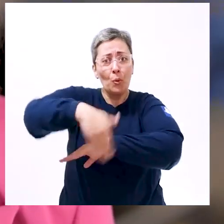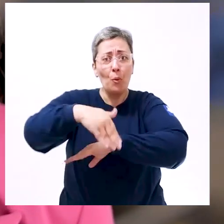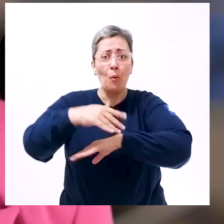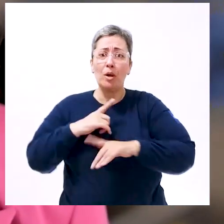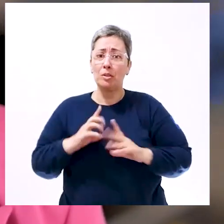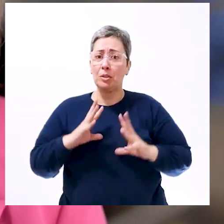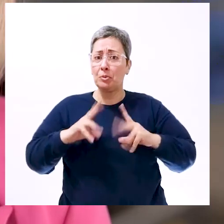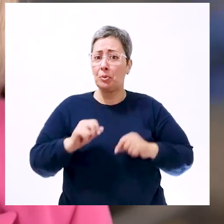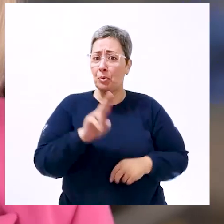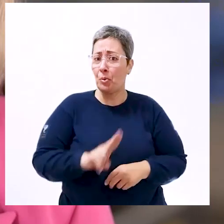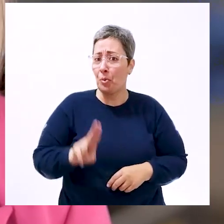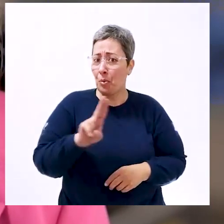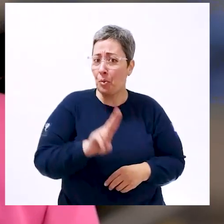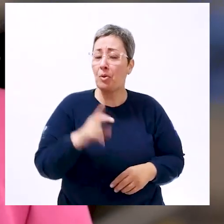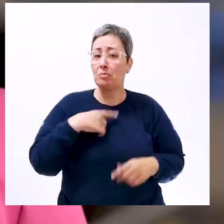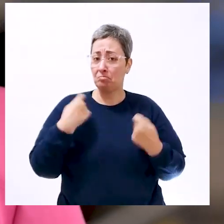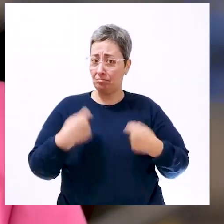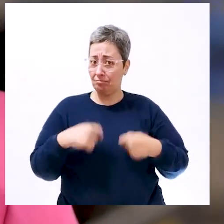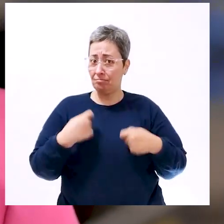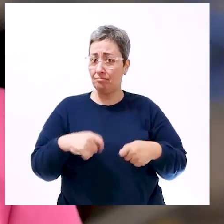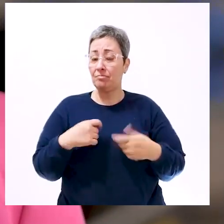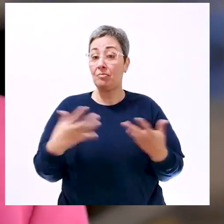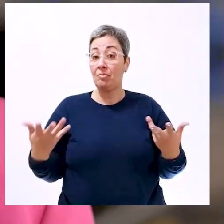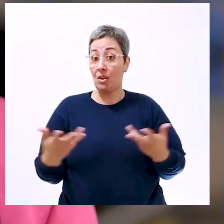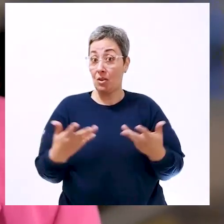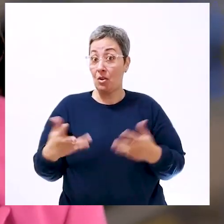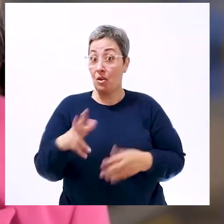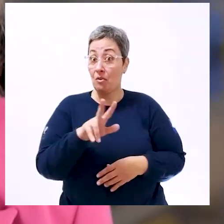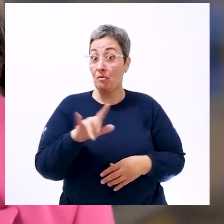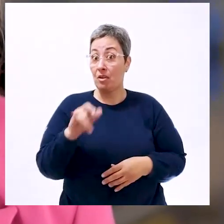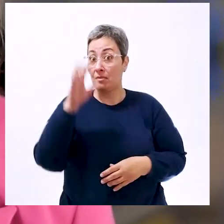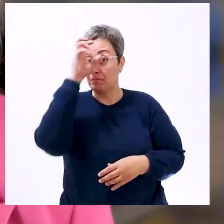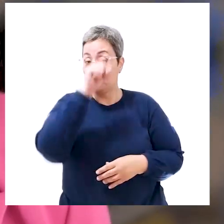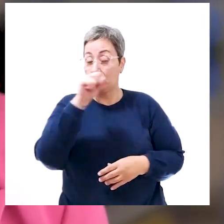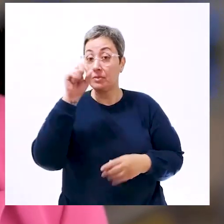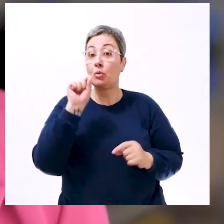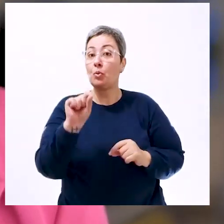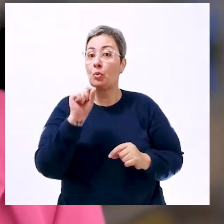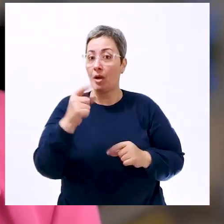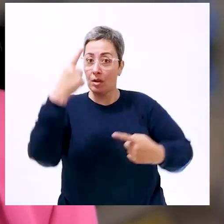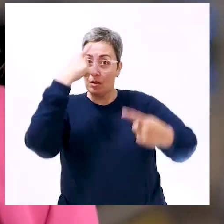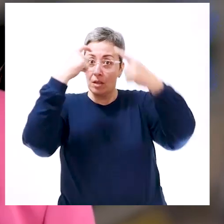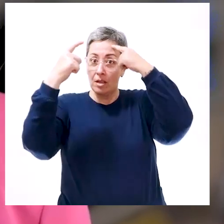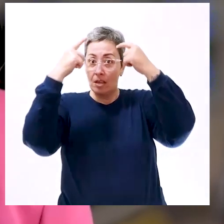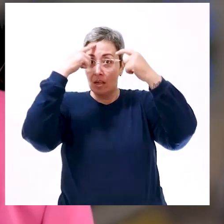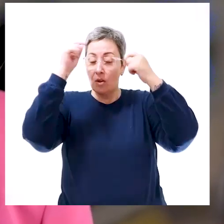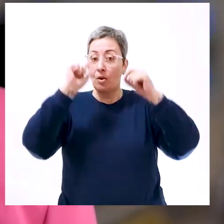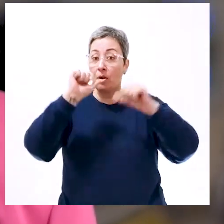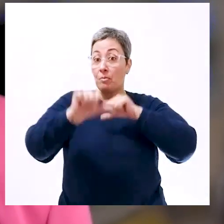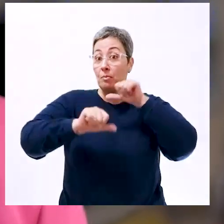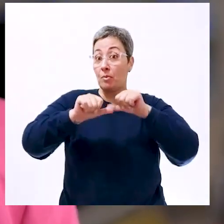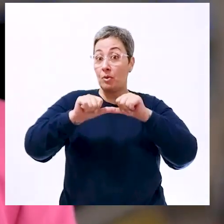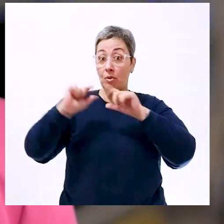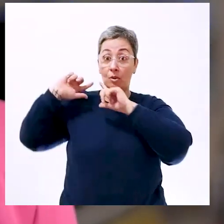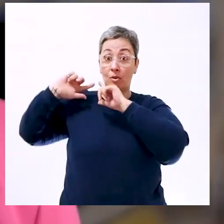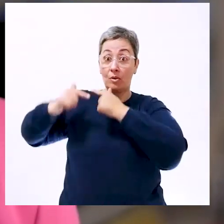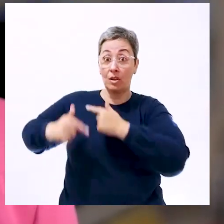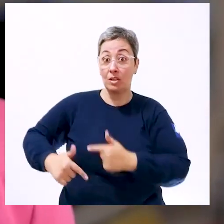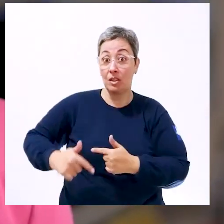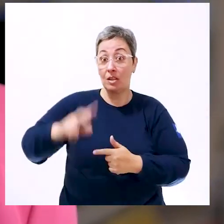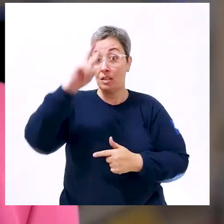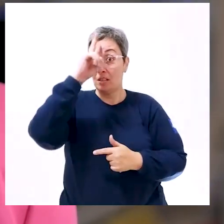muito comum de se ver nas ruas, totalmente útil e também necessário. Hoje, vamos aprender sobre uma invenção que mudou